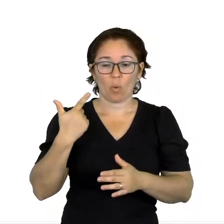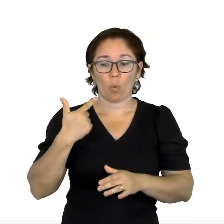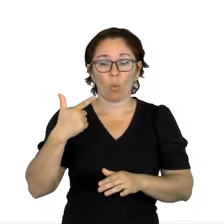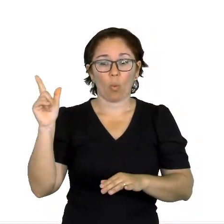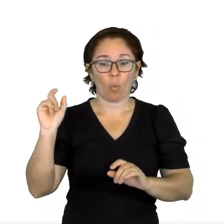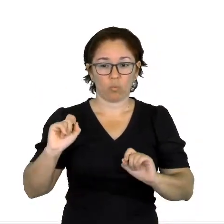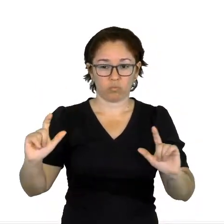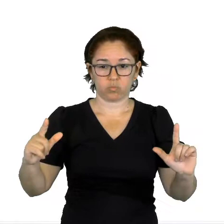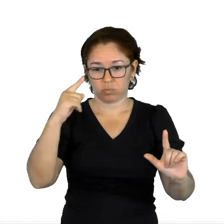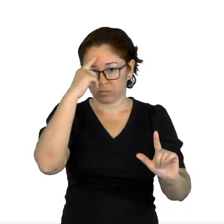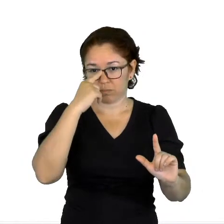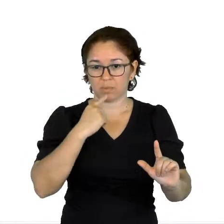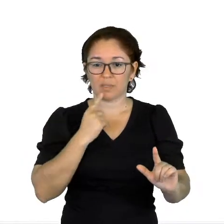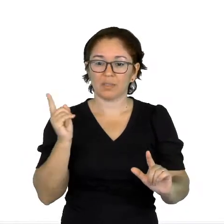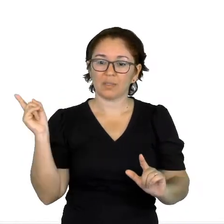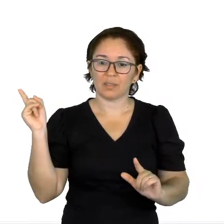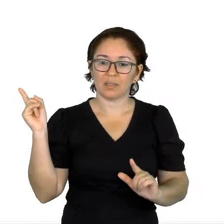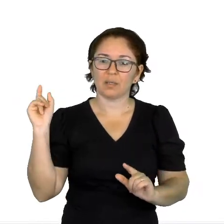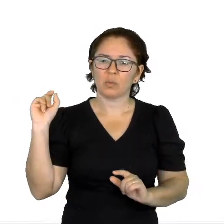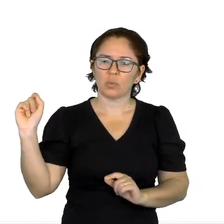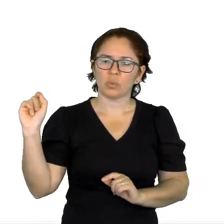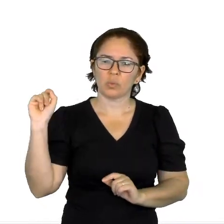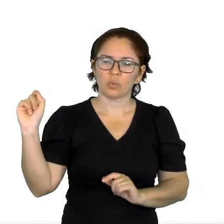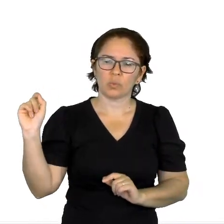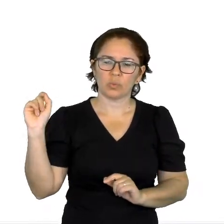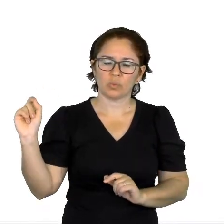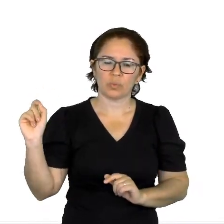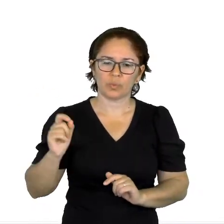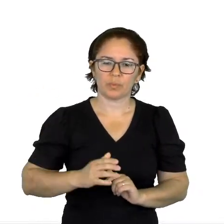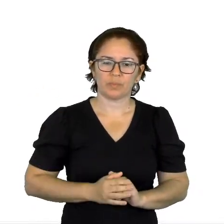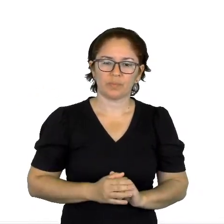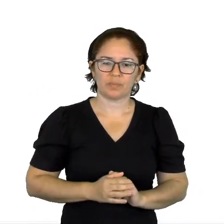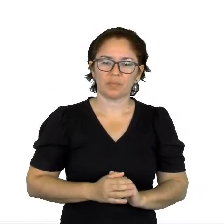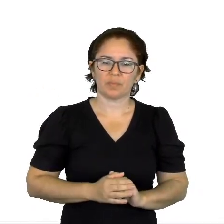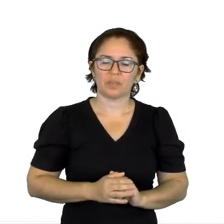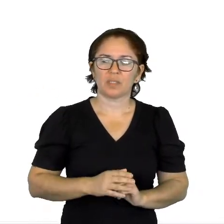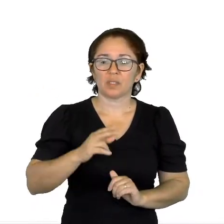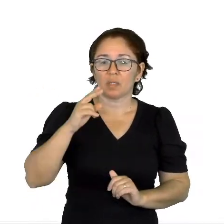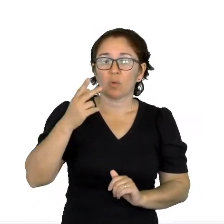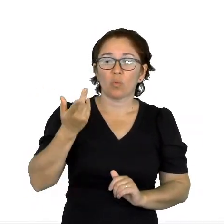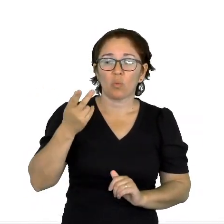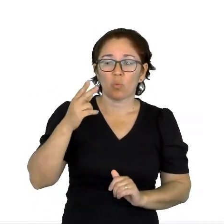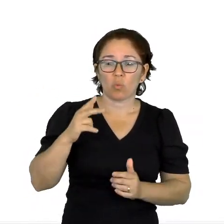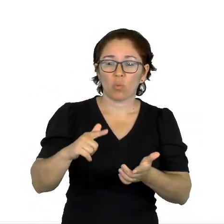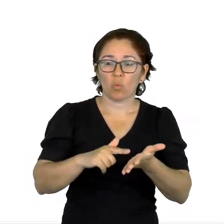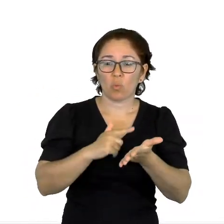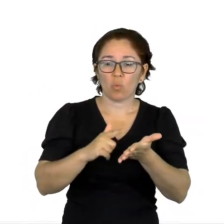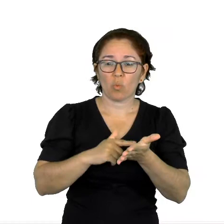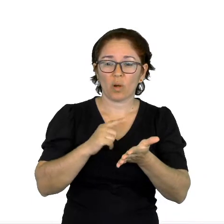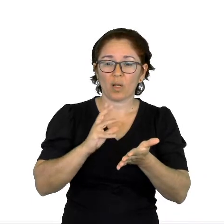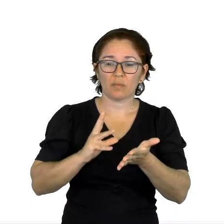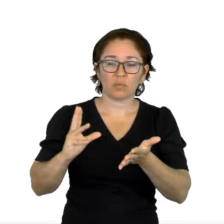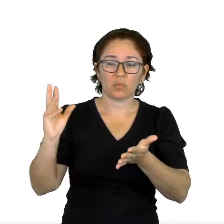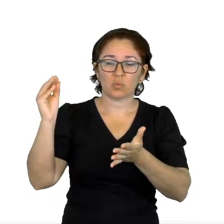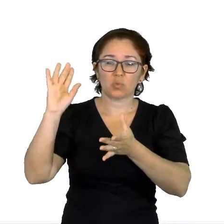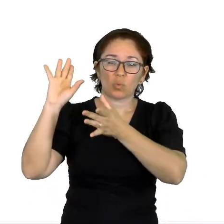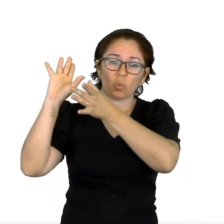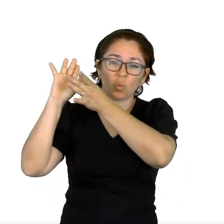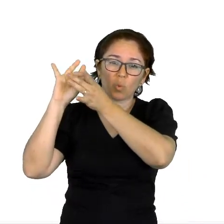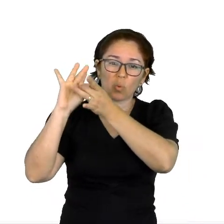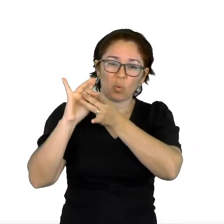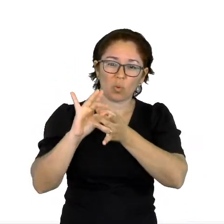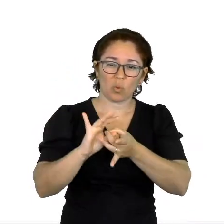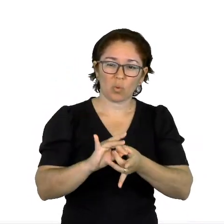temos assim, implicitamente, a contextualização histórica, quando o sol aí está com esse símbolo do